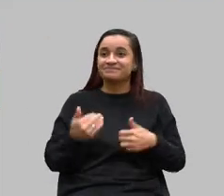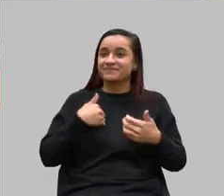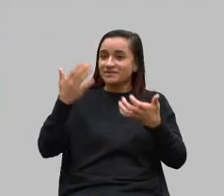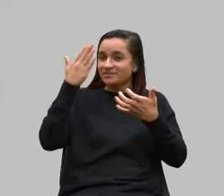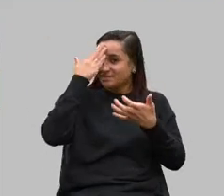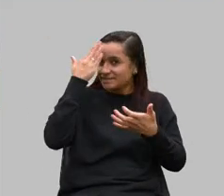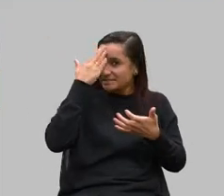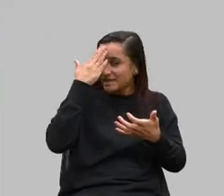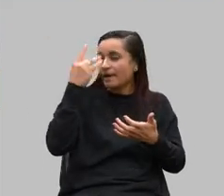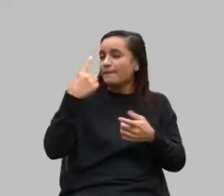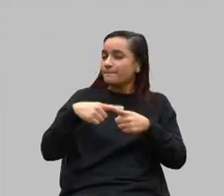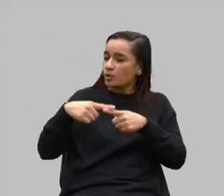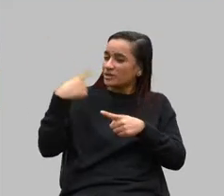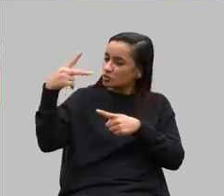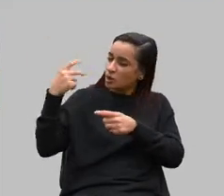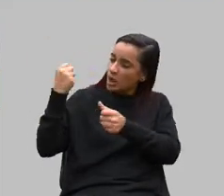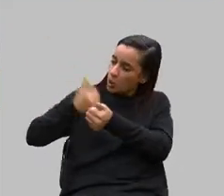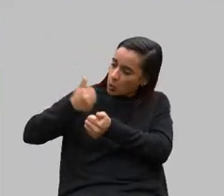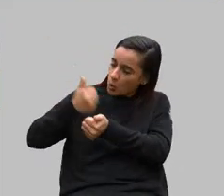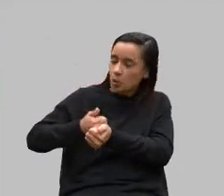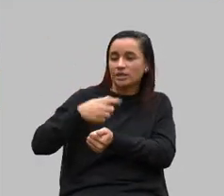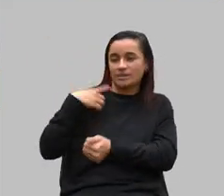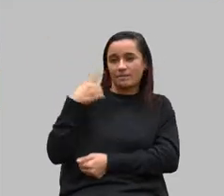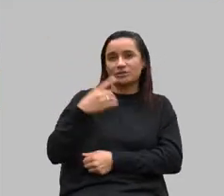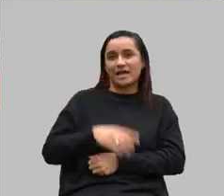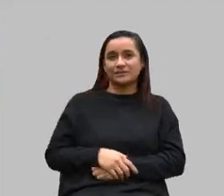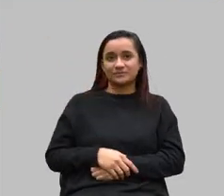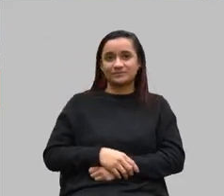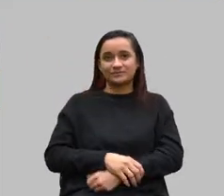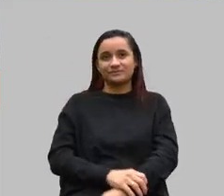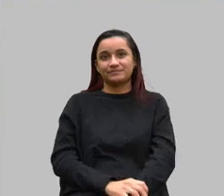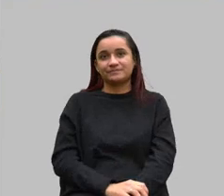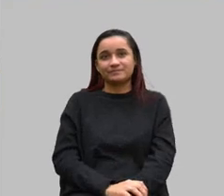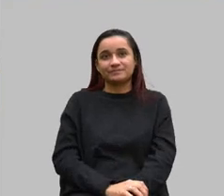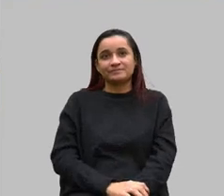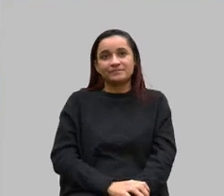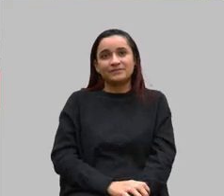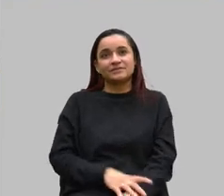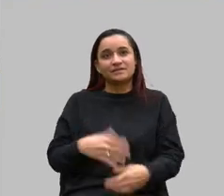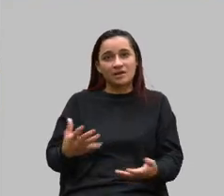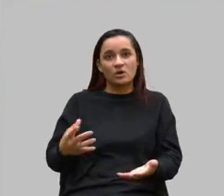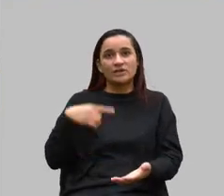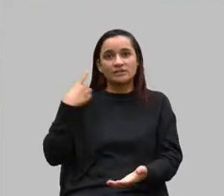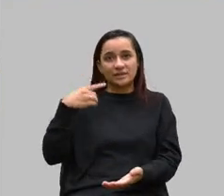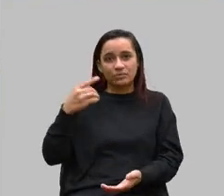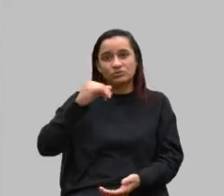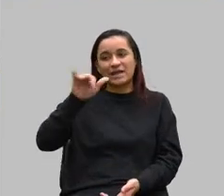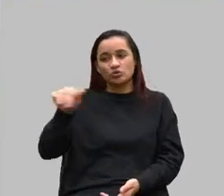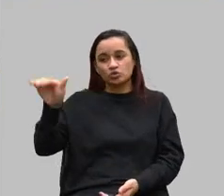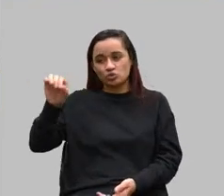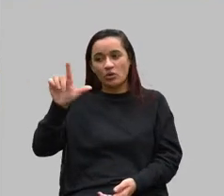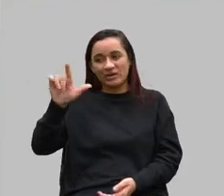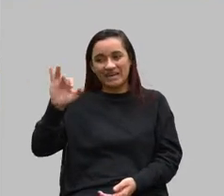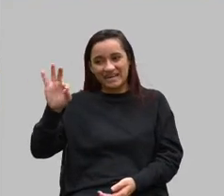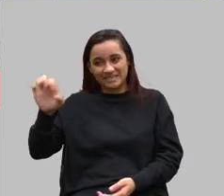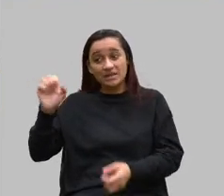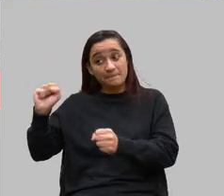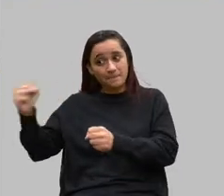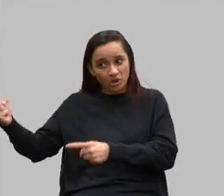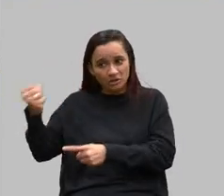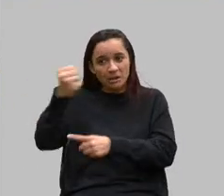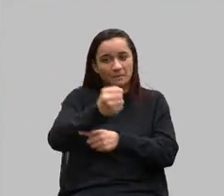guerra Deputado E aí permita tá Deputado João Leite ela passa pode bastar o bastão paraa deputada